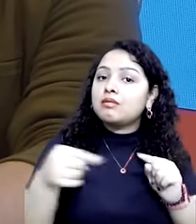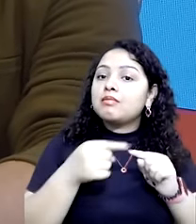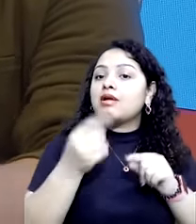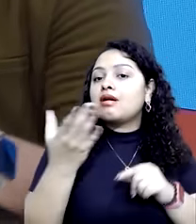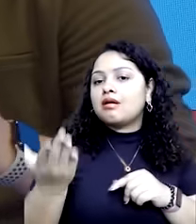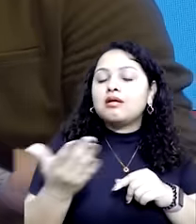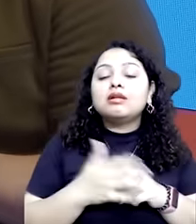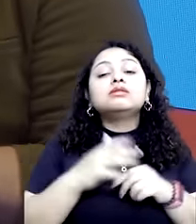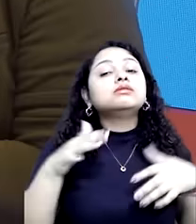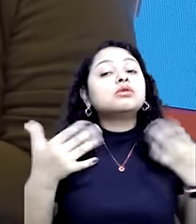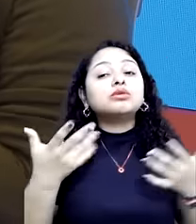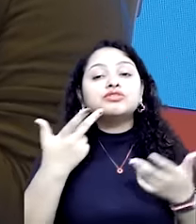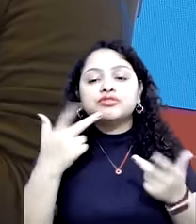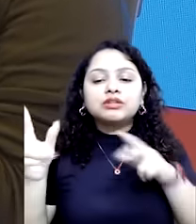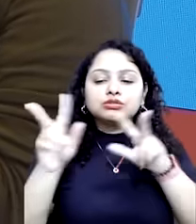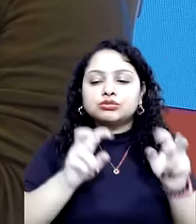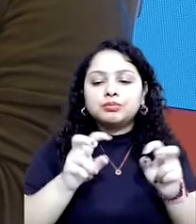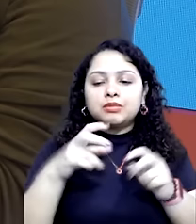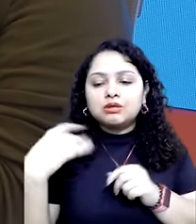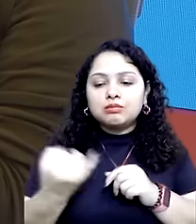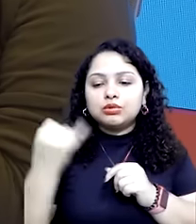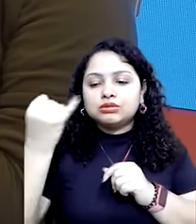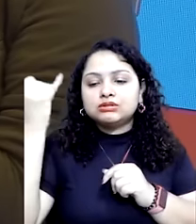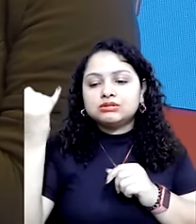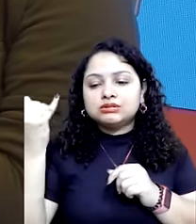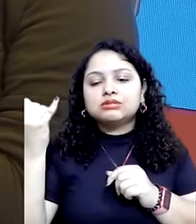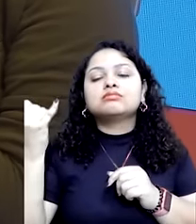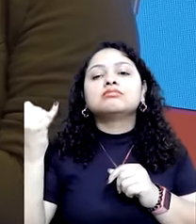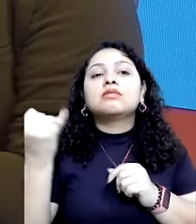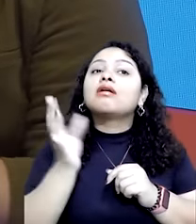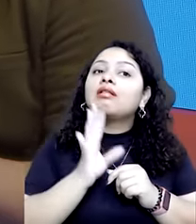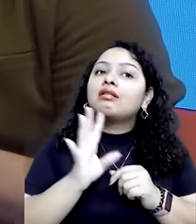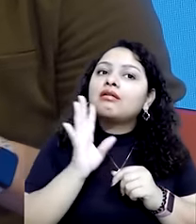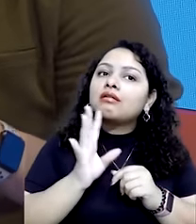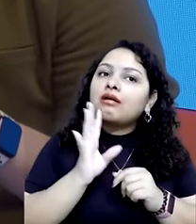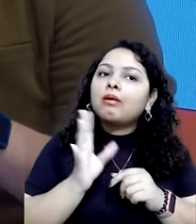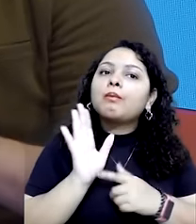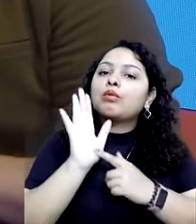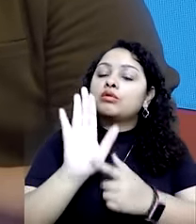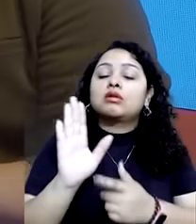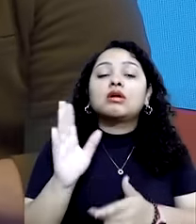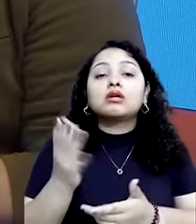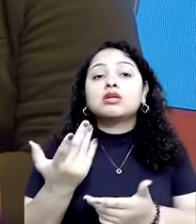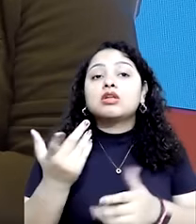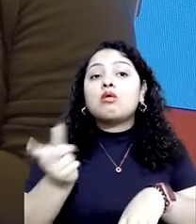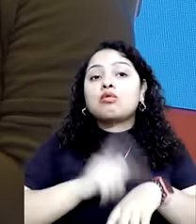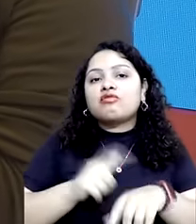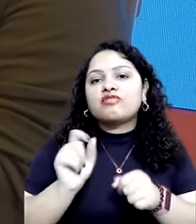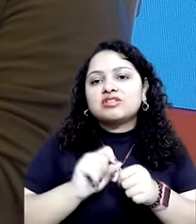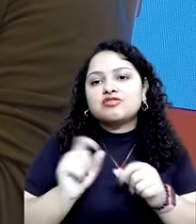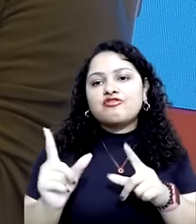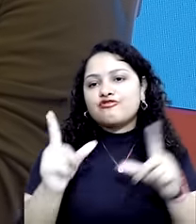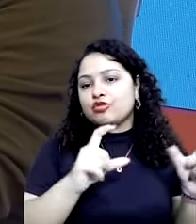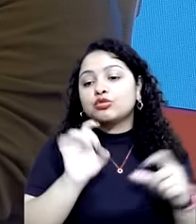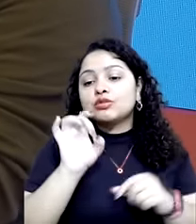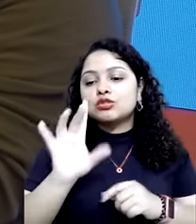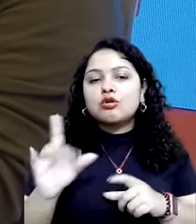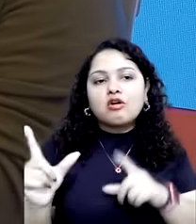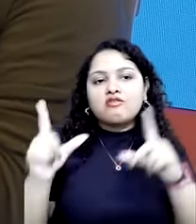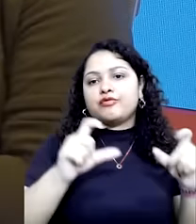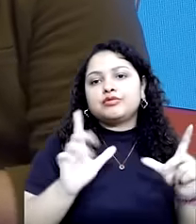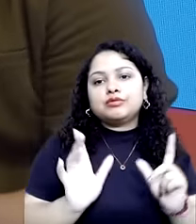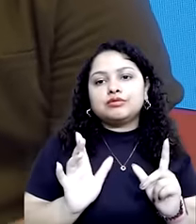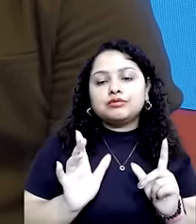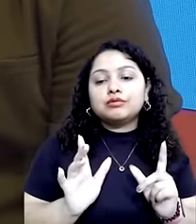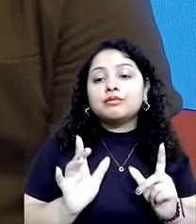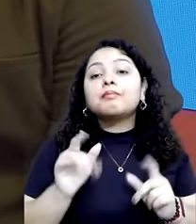ele então quando a gente fala dessa questão da importância é é legal salientar que quando a gente vai fazer uma foto não é simplesmente tirar uma foto